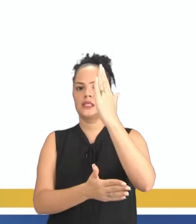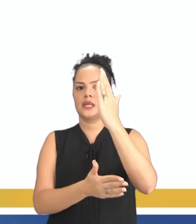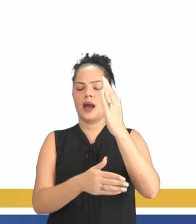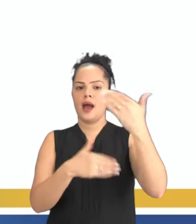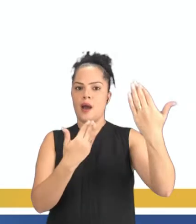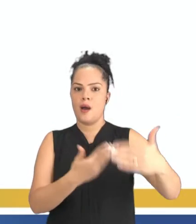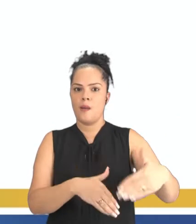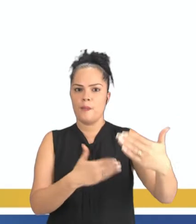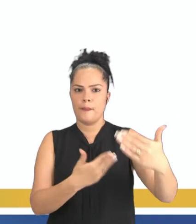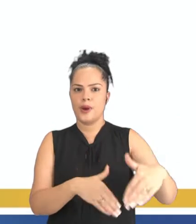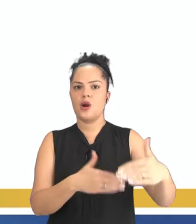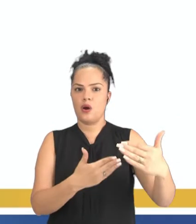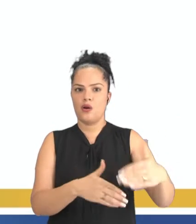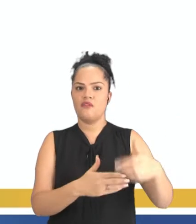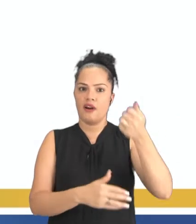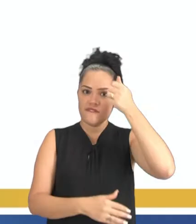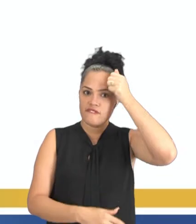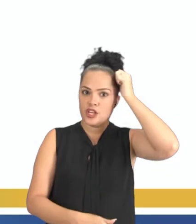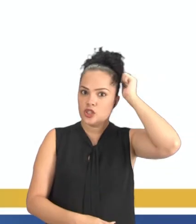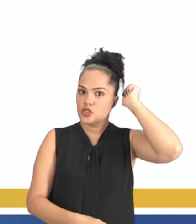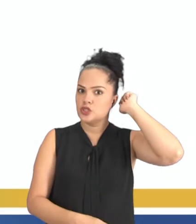chutando aleatoriamente as questões.